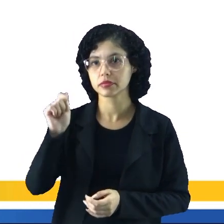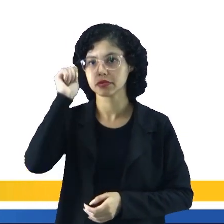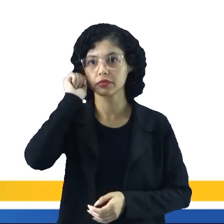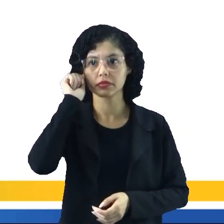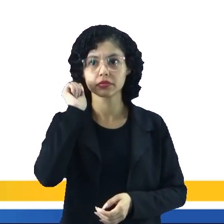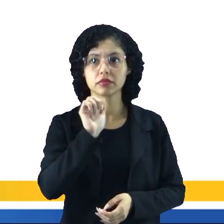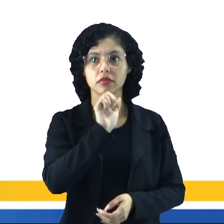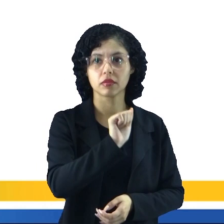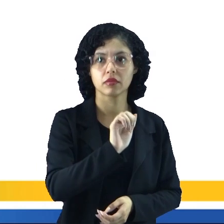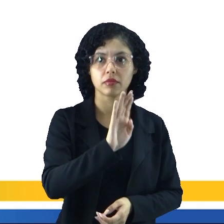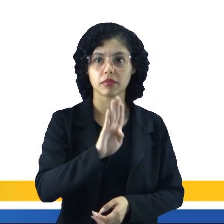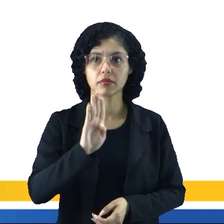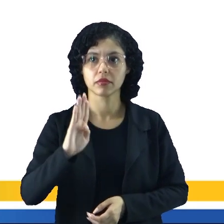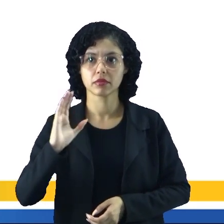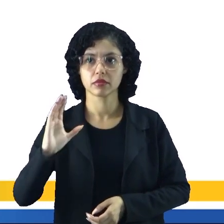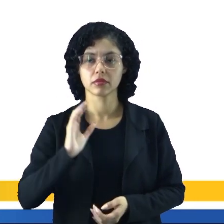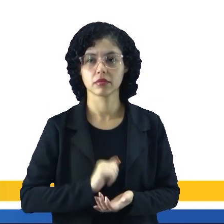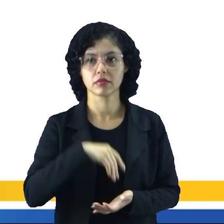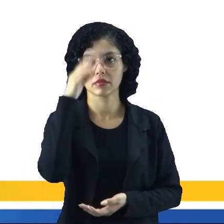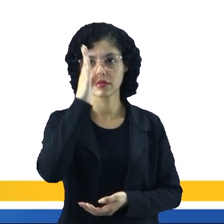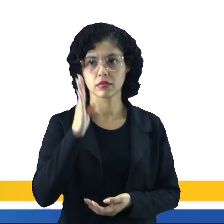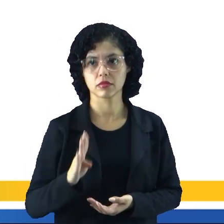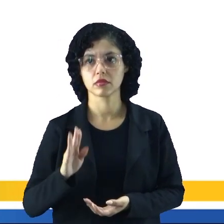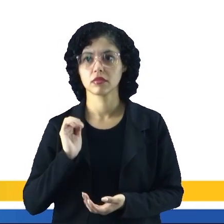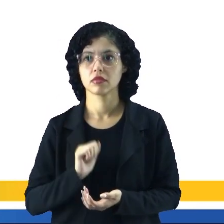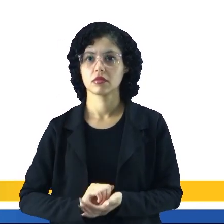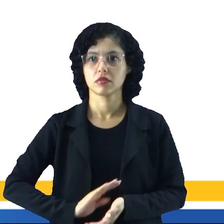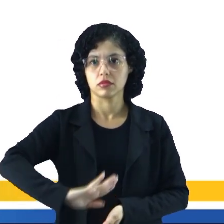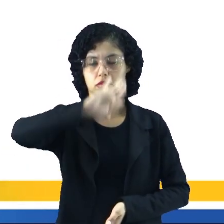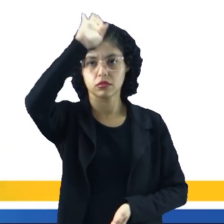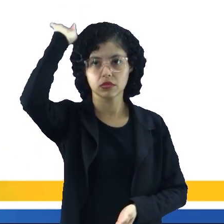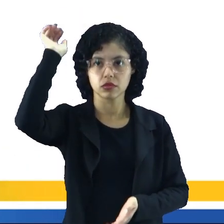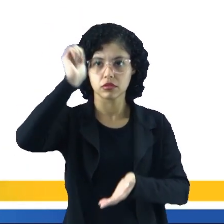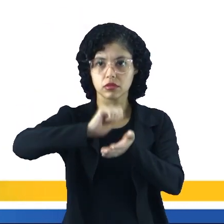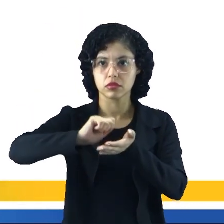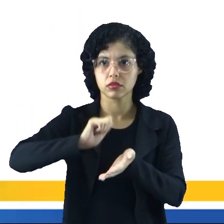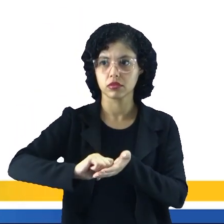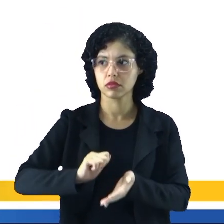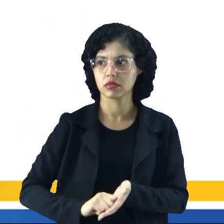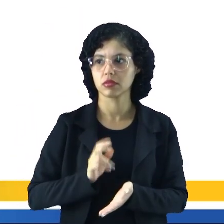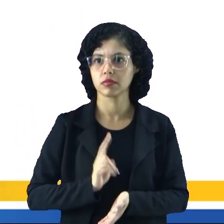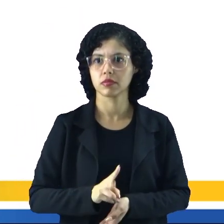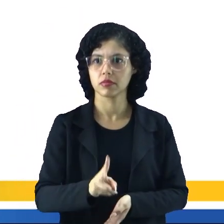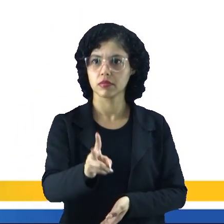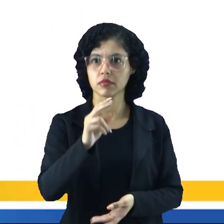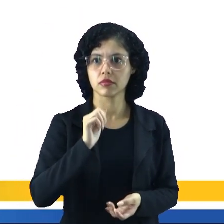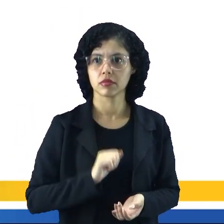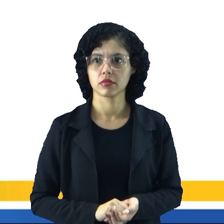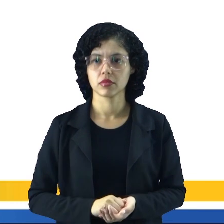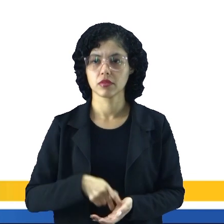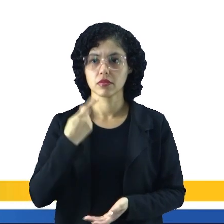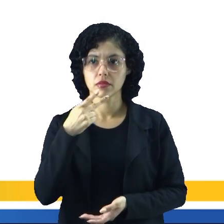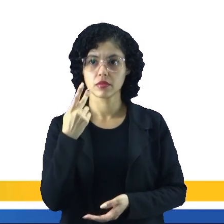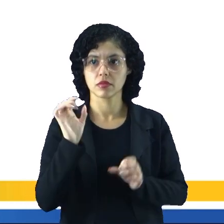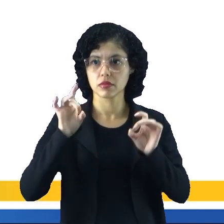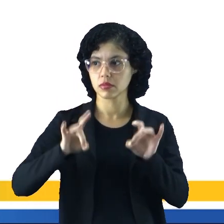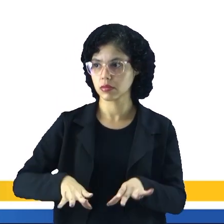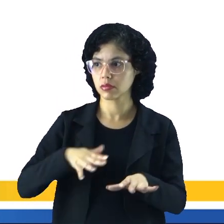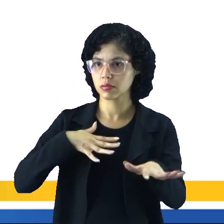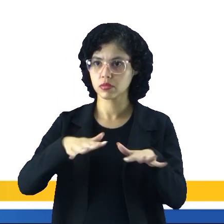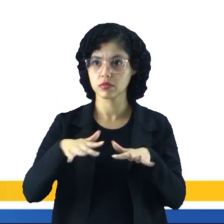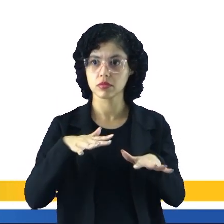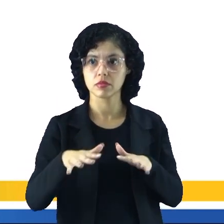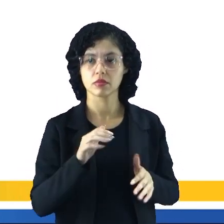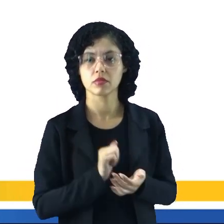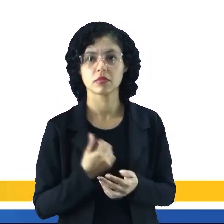autor a BBC Brasil membros da Elite Romana escreveu entre si constantemente comentando sobre as últimas